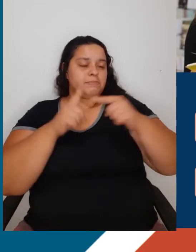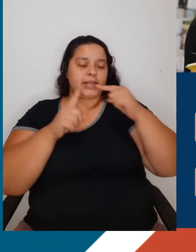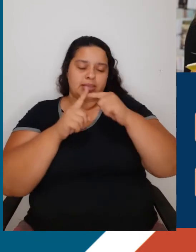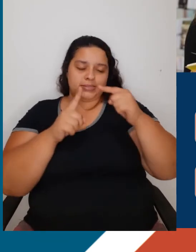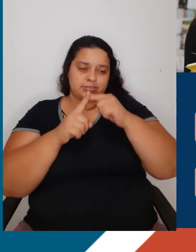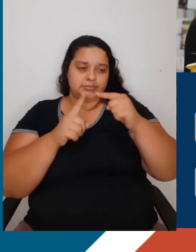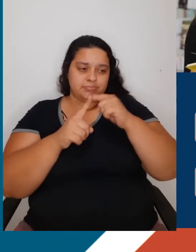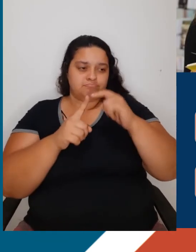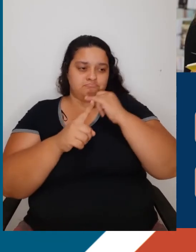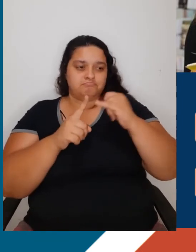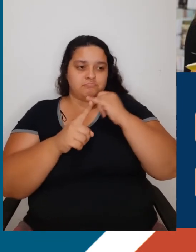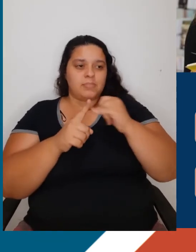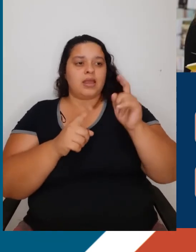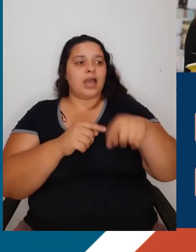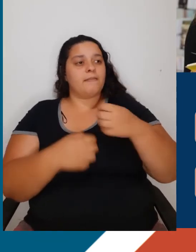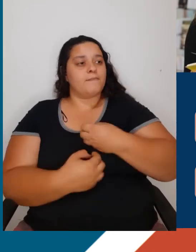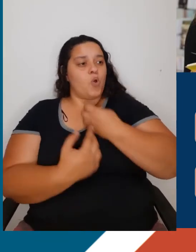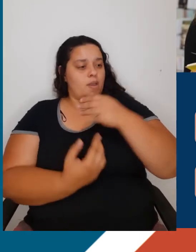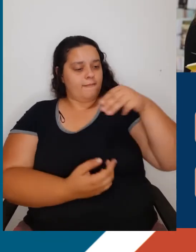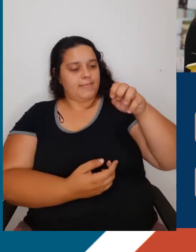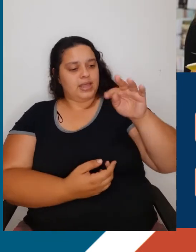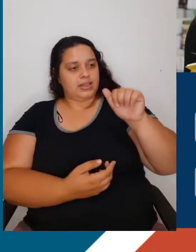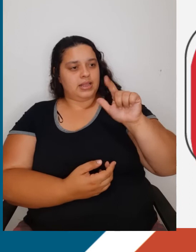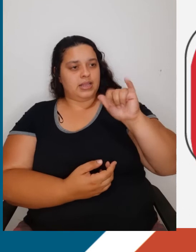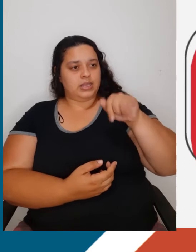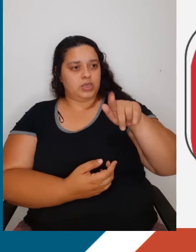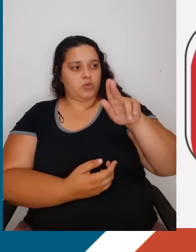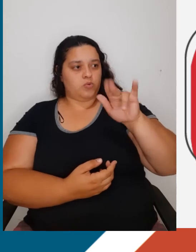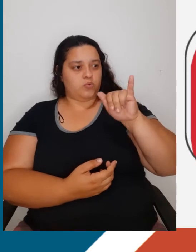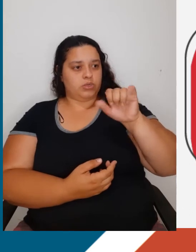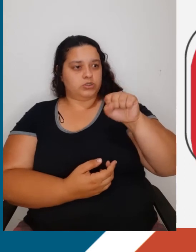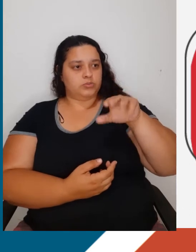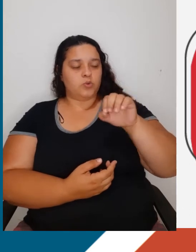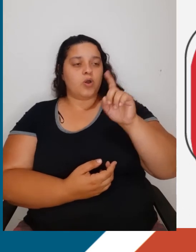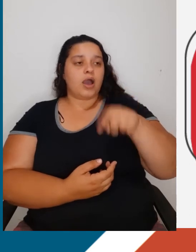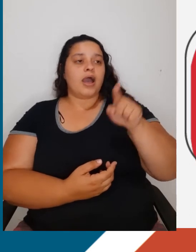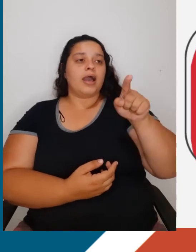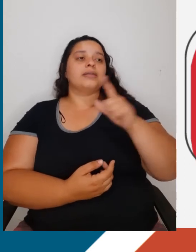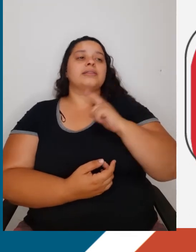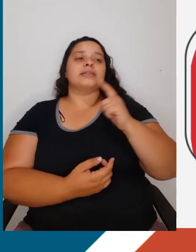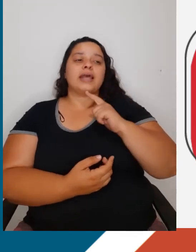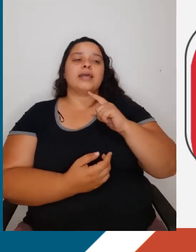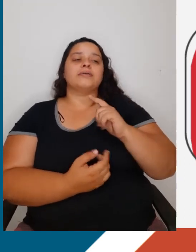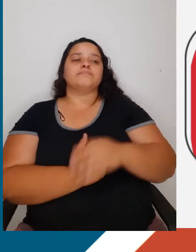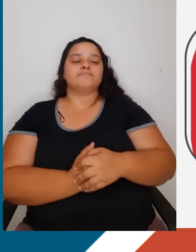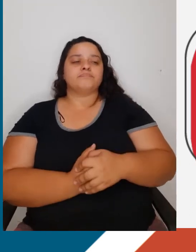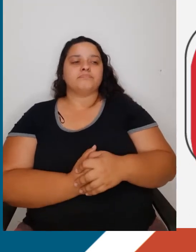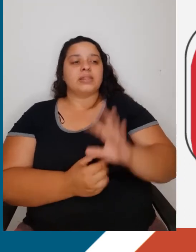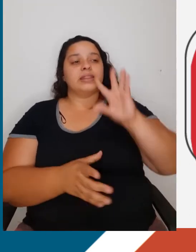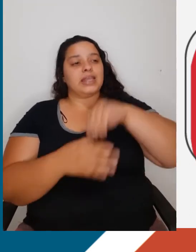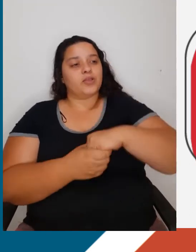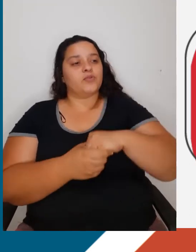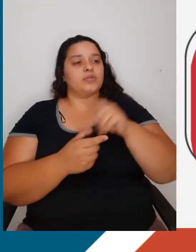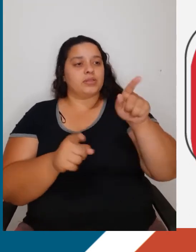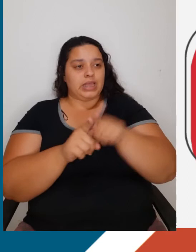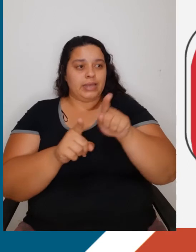2015, que reúne em sua primeira parte poemas metalinguísticos. Este poema exemplifica a metalinguagem presente na obra,